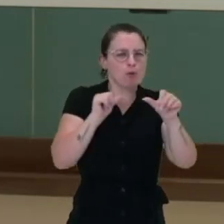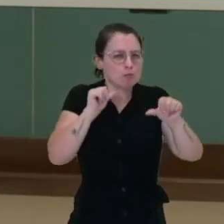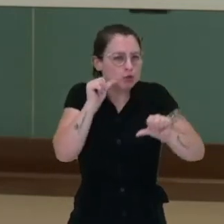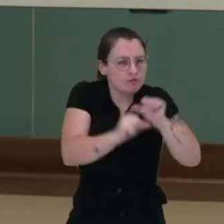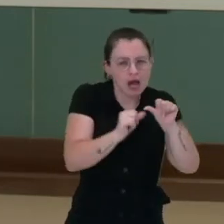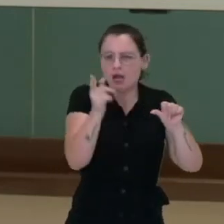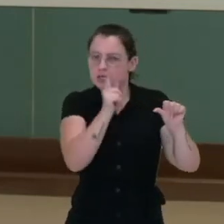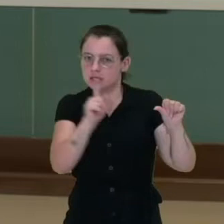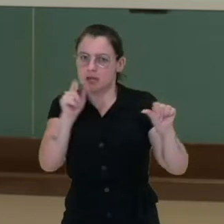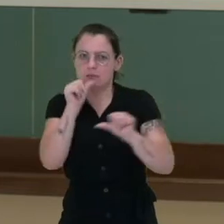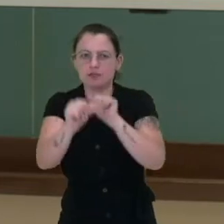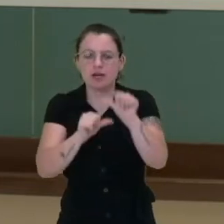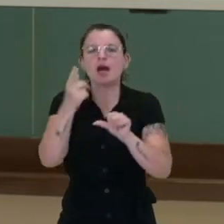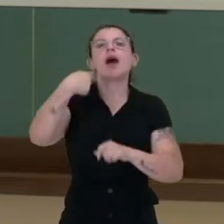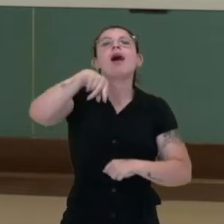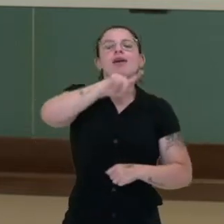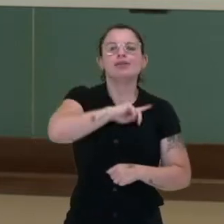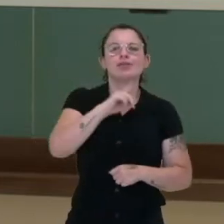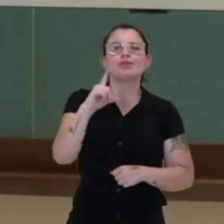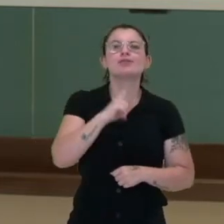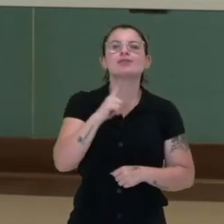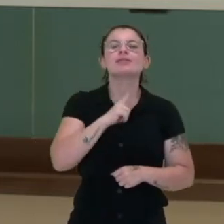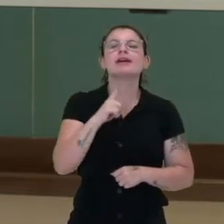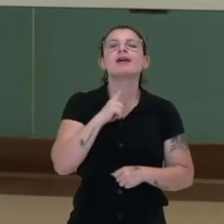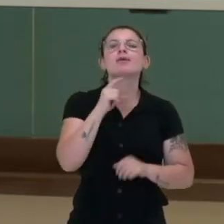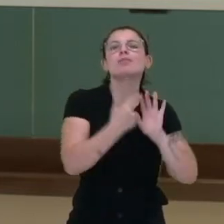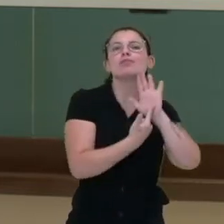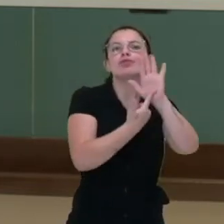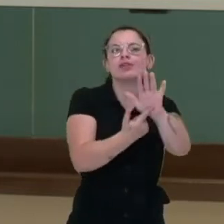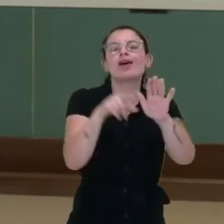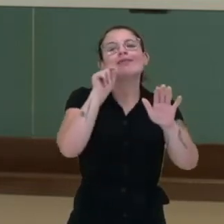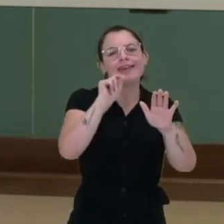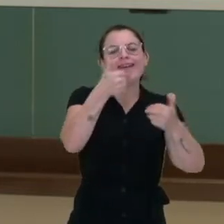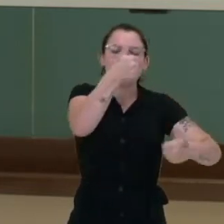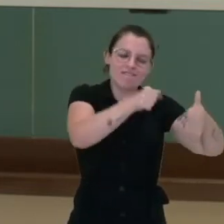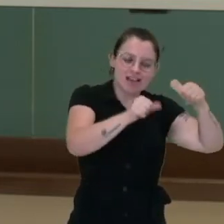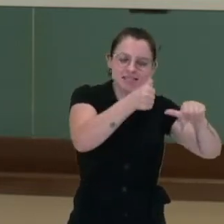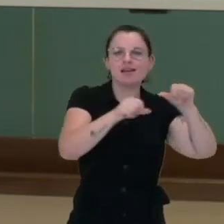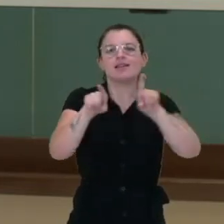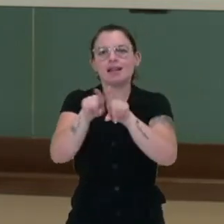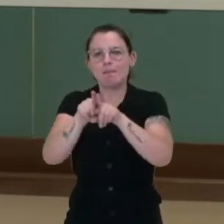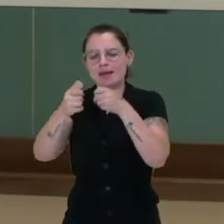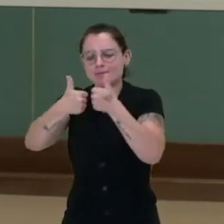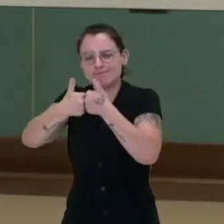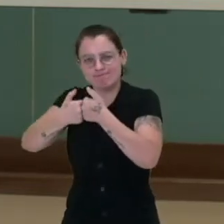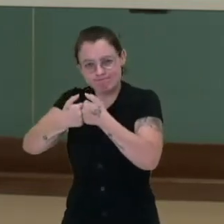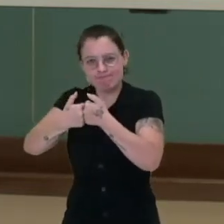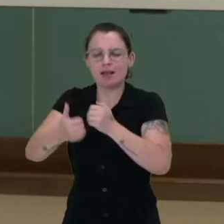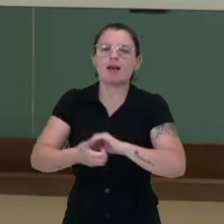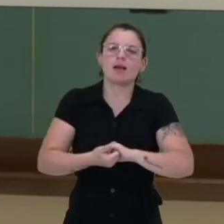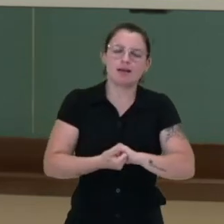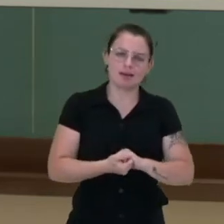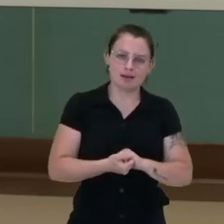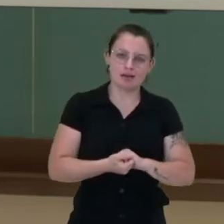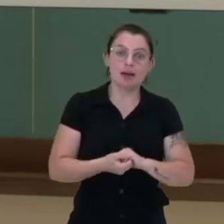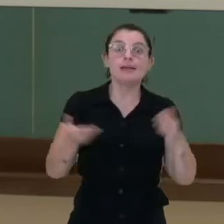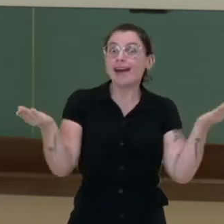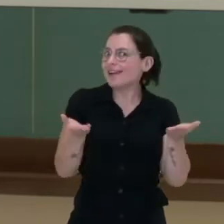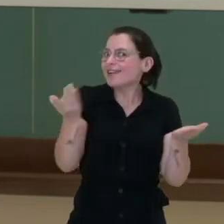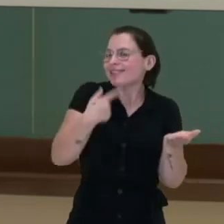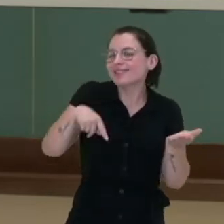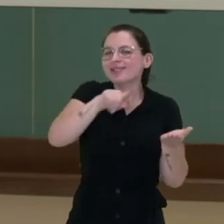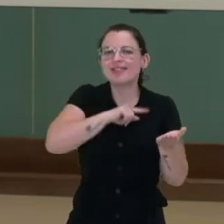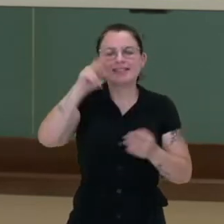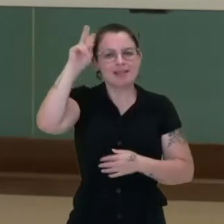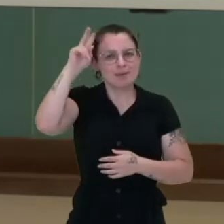fazemos a classificação em transformações físicas e químicas. E a partir de agora, nós vamos relembrar